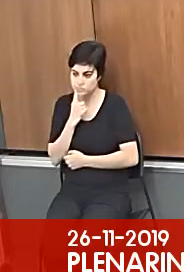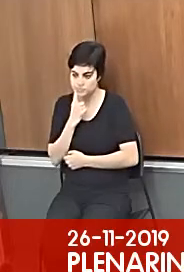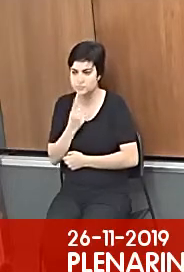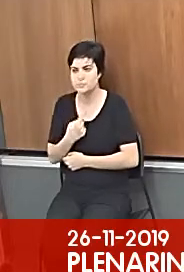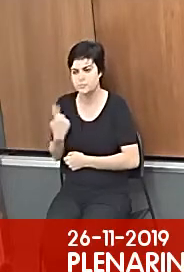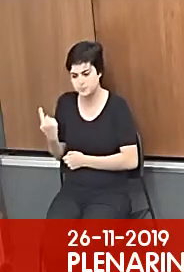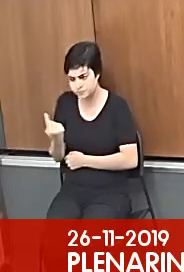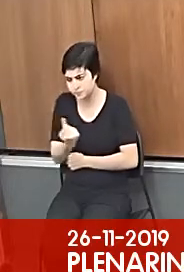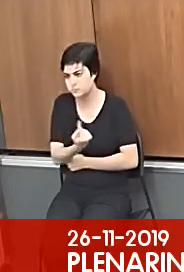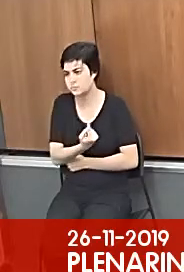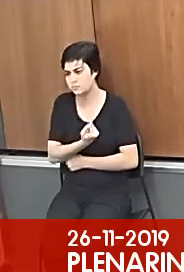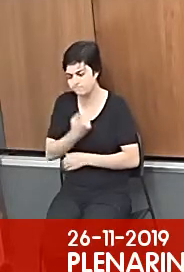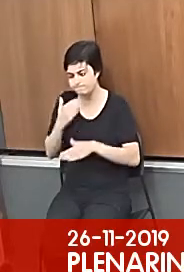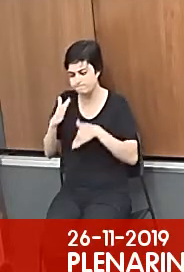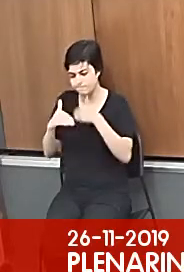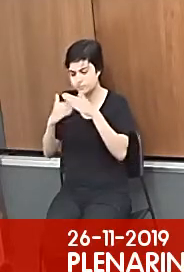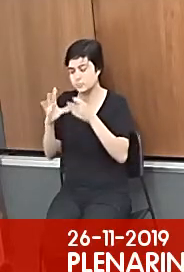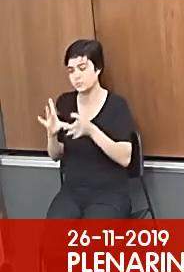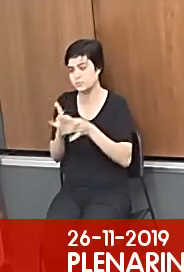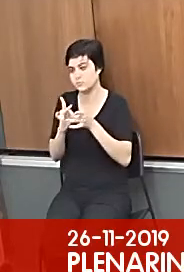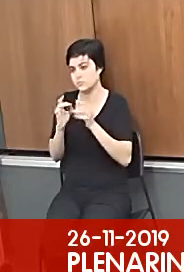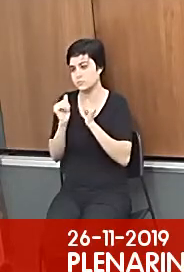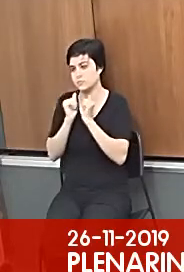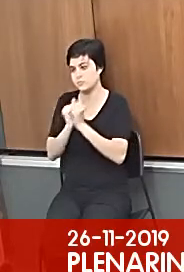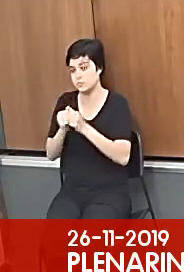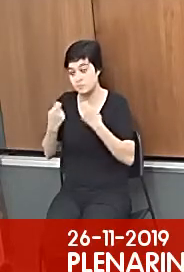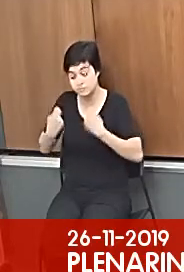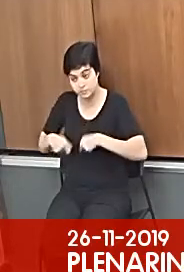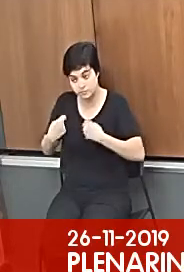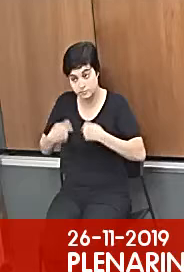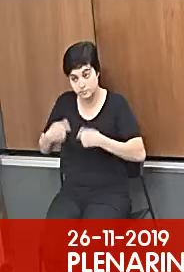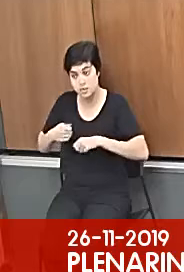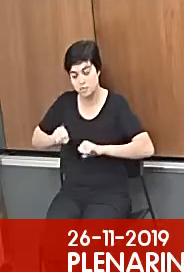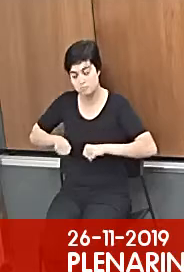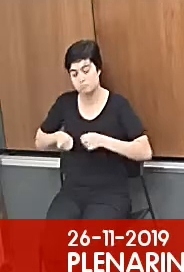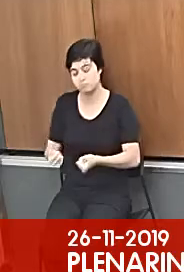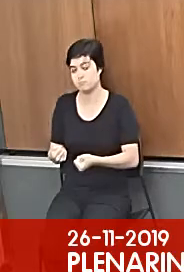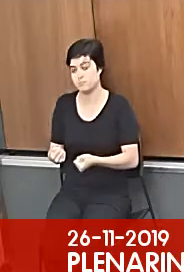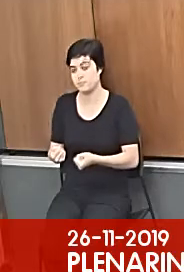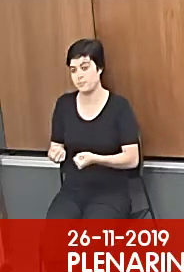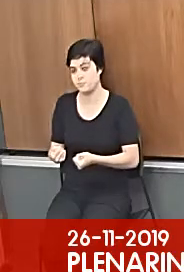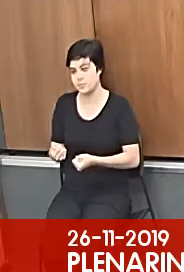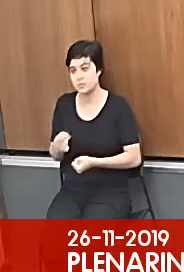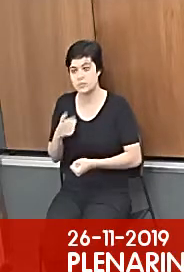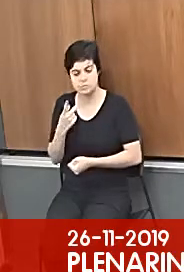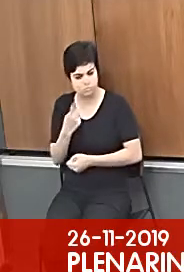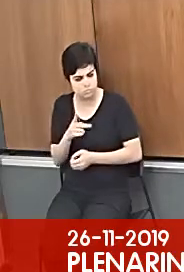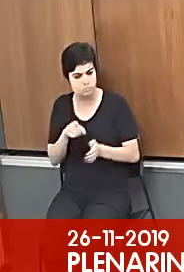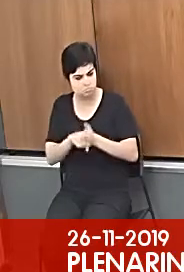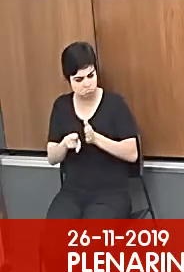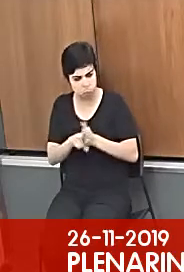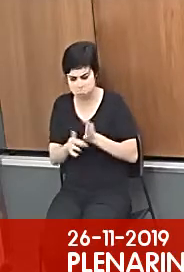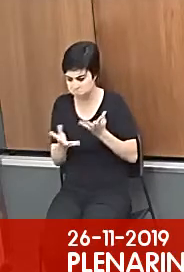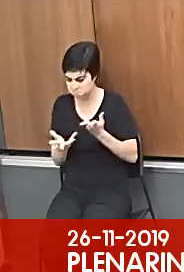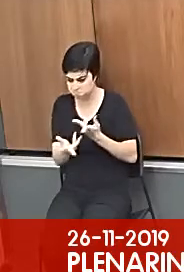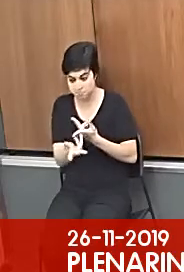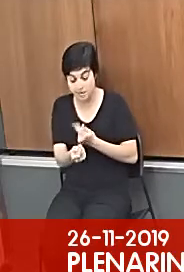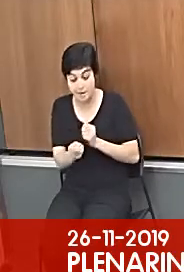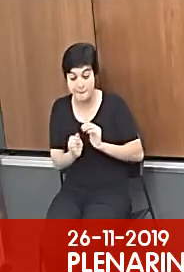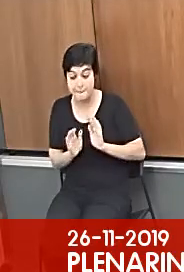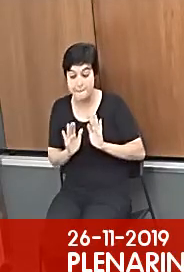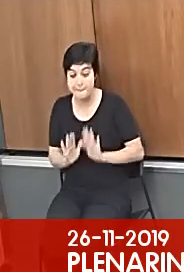fazer essa caminhada em conjunto. Temos que ter força. O seu questionamento é perfeito, é isso mesmo. Só